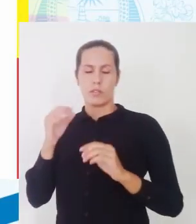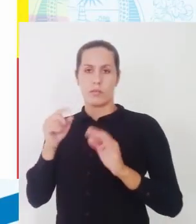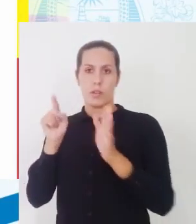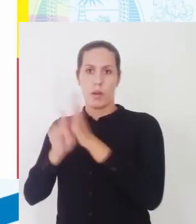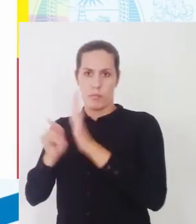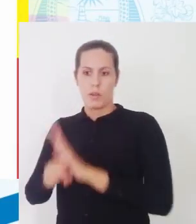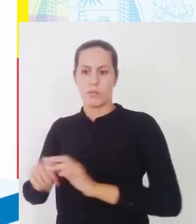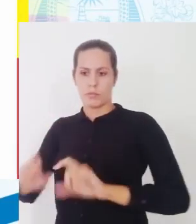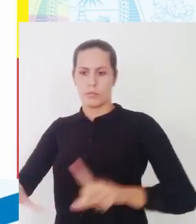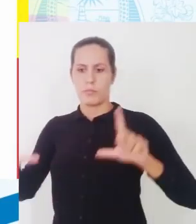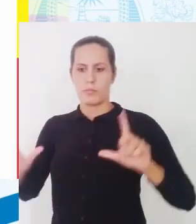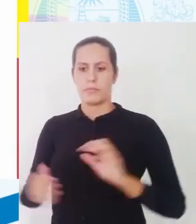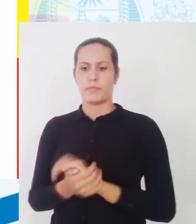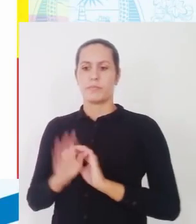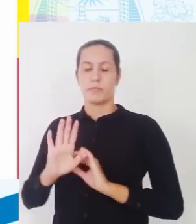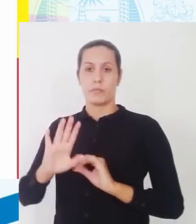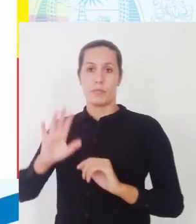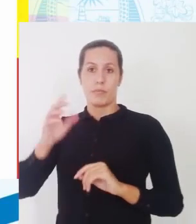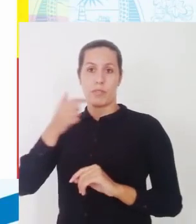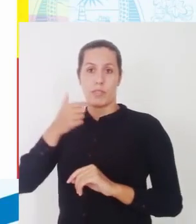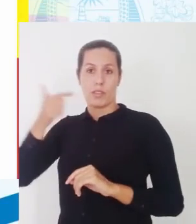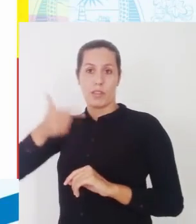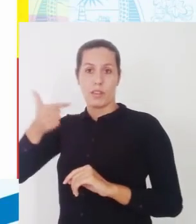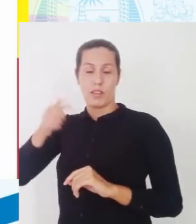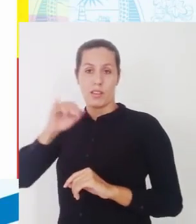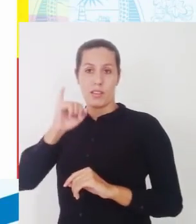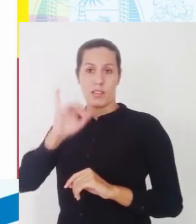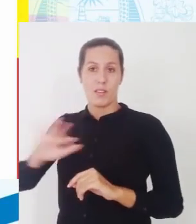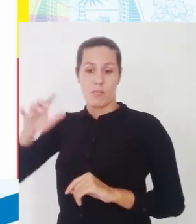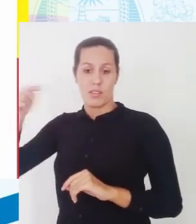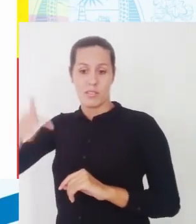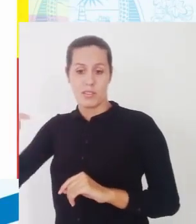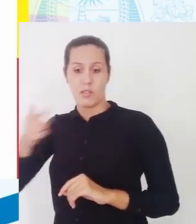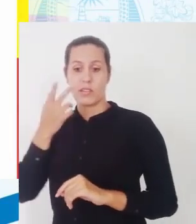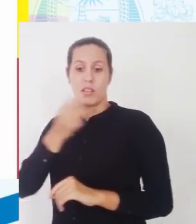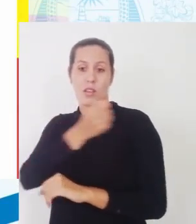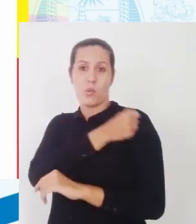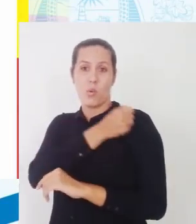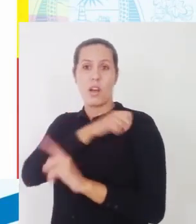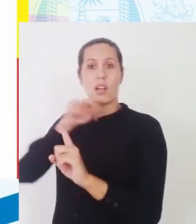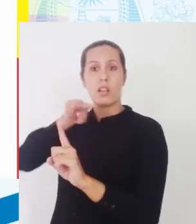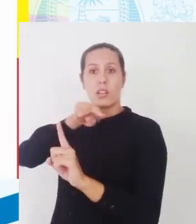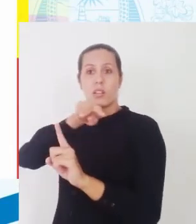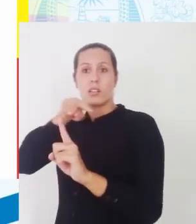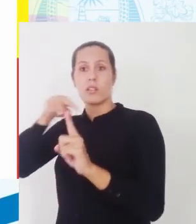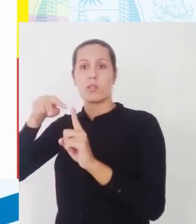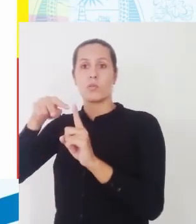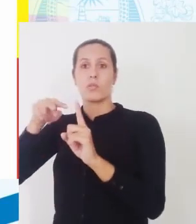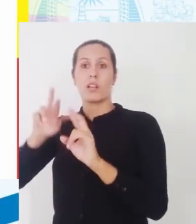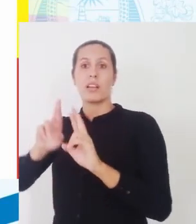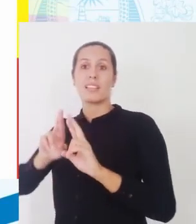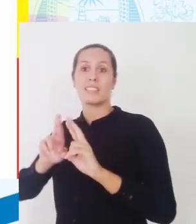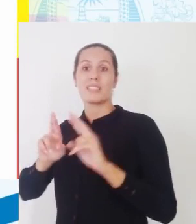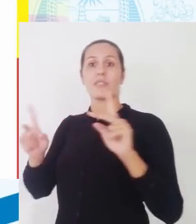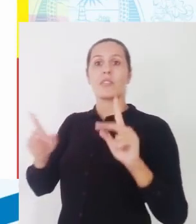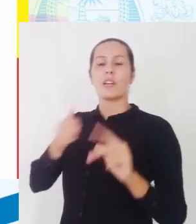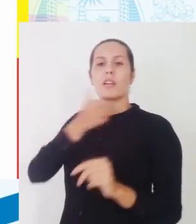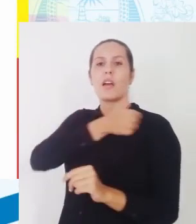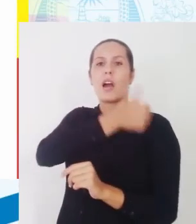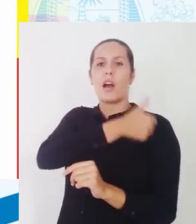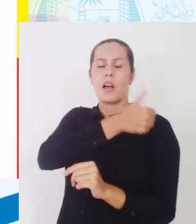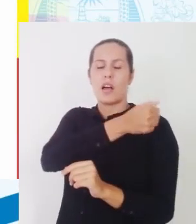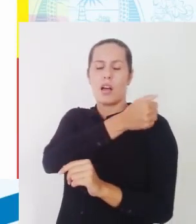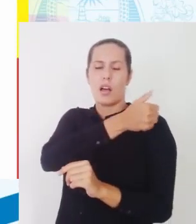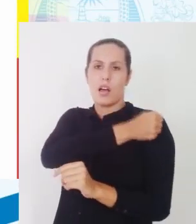que as questões vão aparecer para vocês. Na segunda imagem, vemos que uma aluna tem um ponto de vista diferente do da